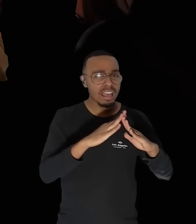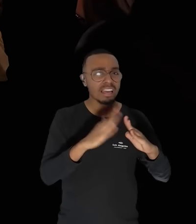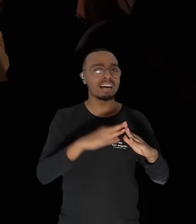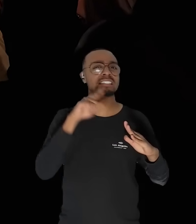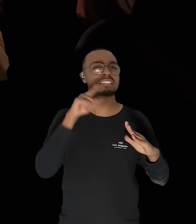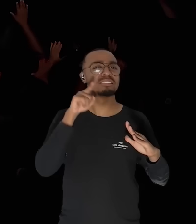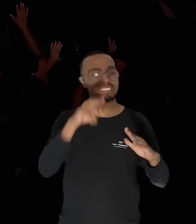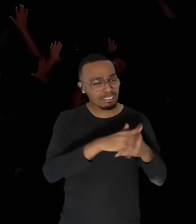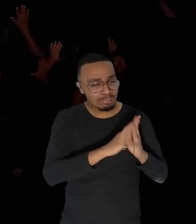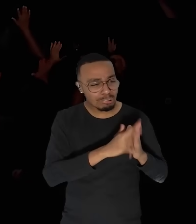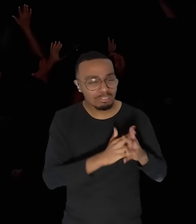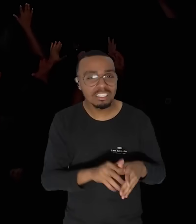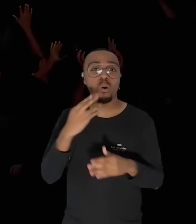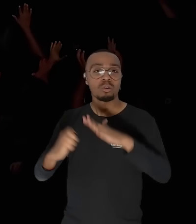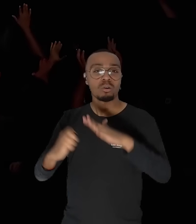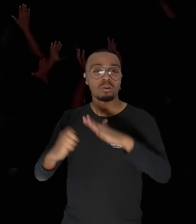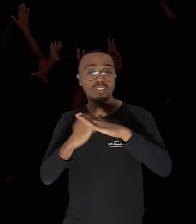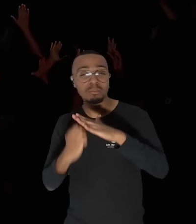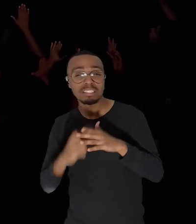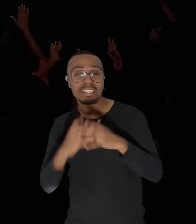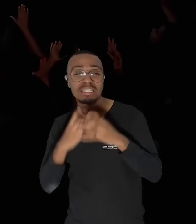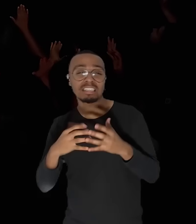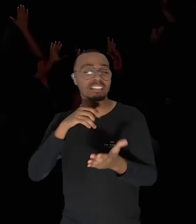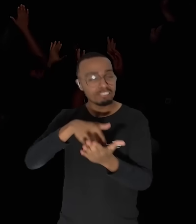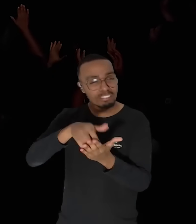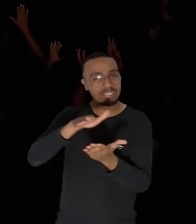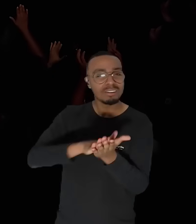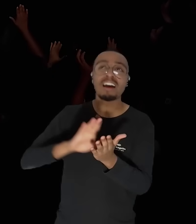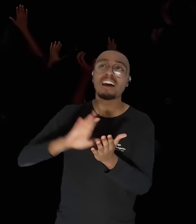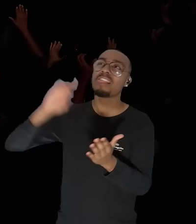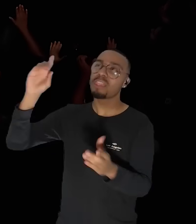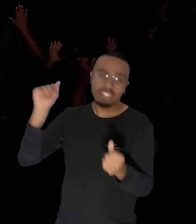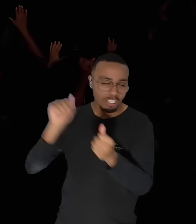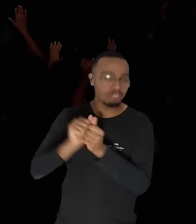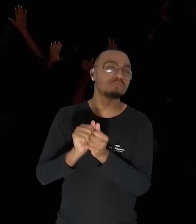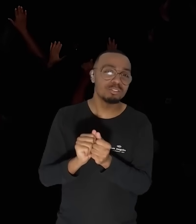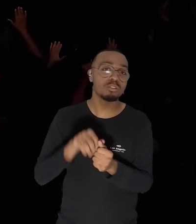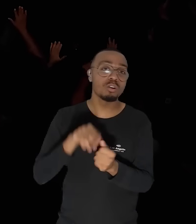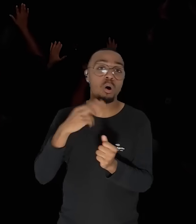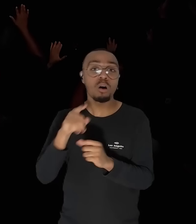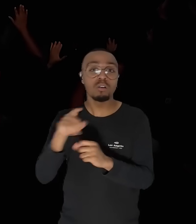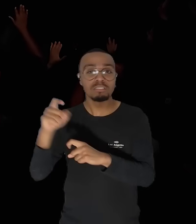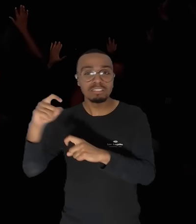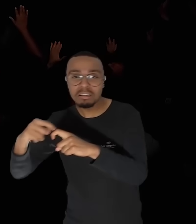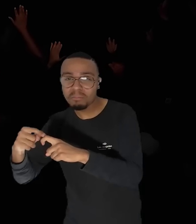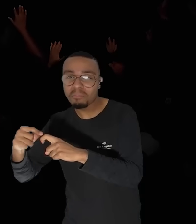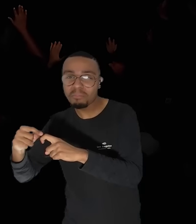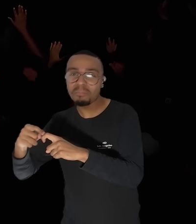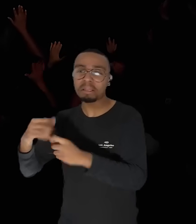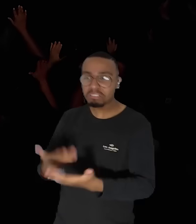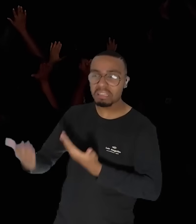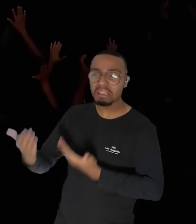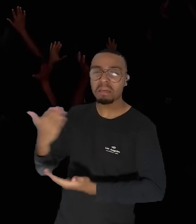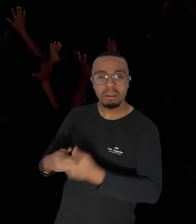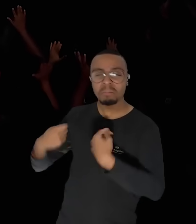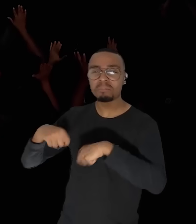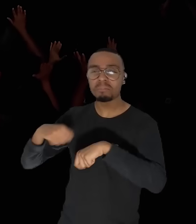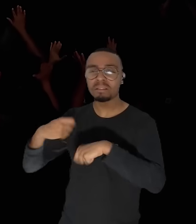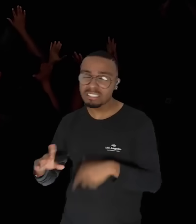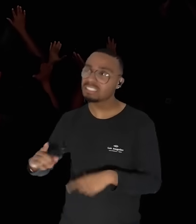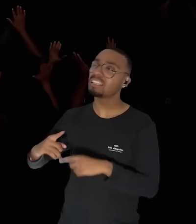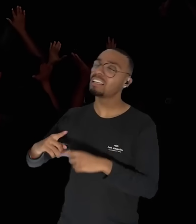lá. Sabe essa empresa que está querendo te mandar embora? Ele está lá. Sabe esse tratamento médico que você está passando, que está te enlouquecendo? Ele está